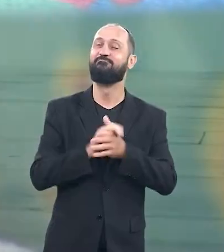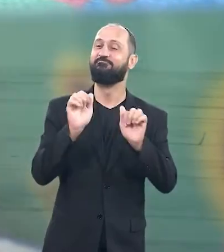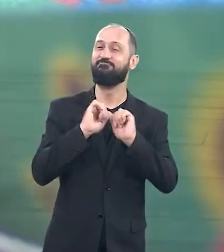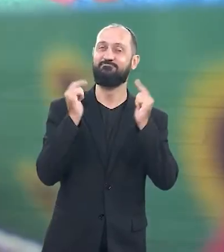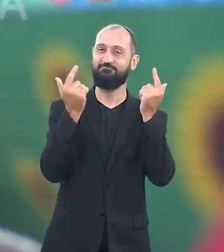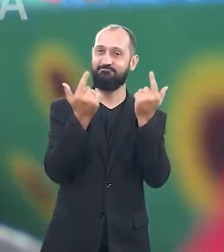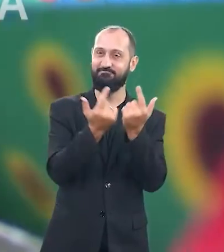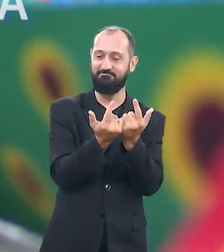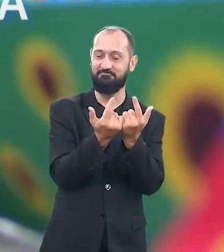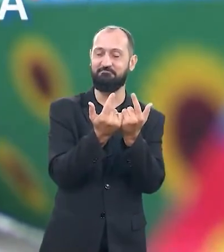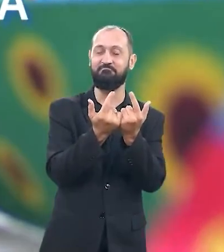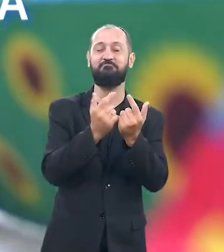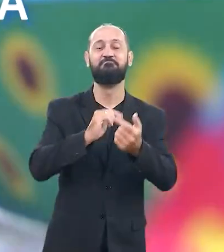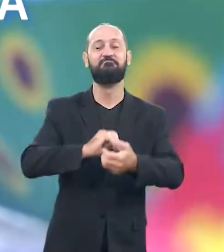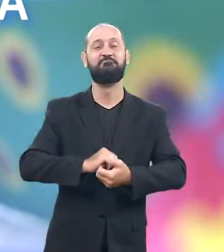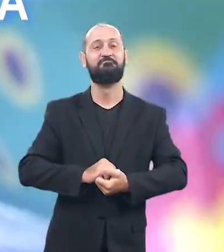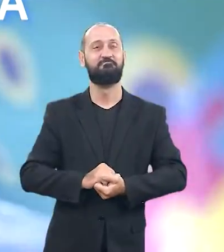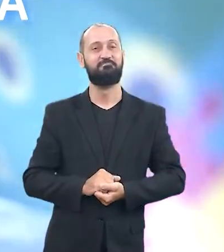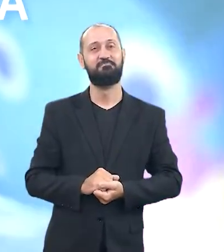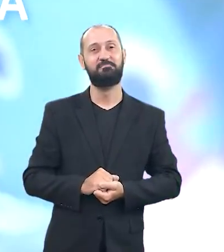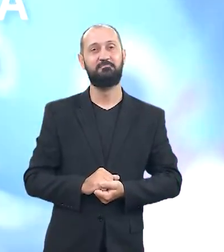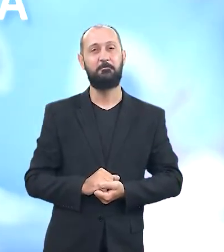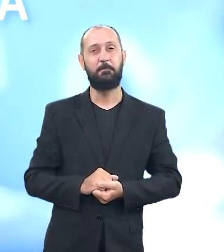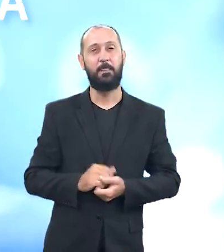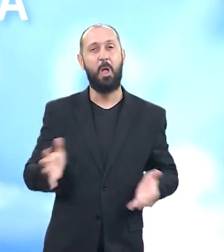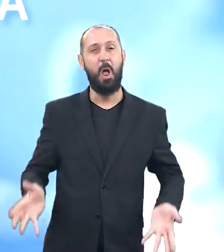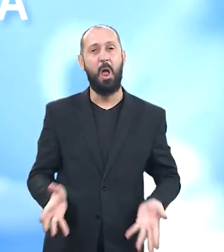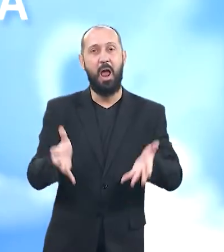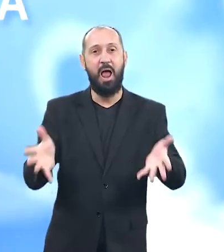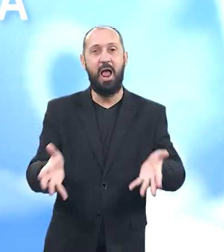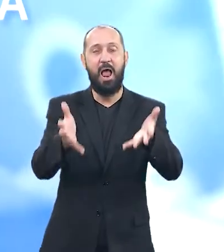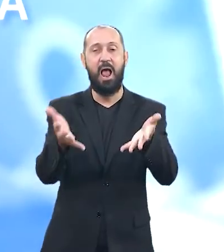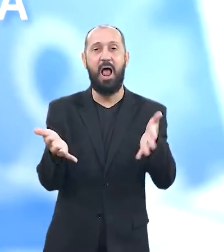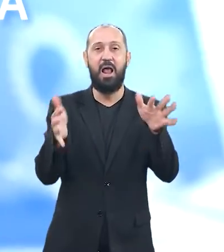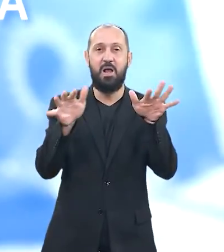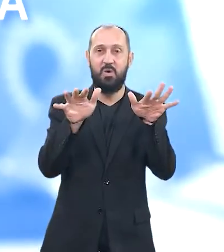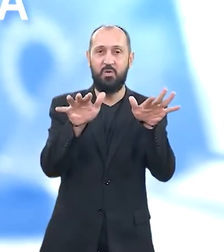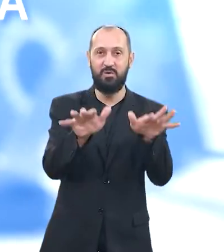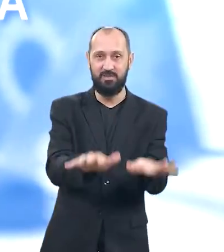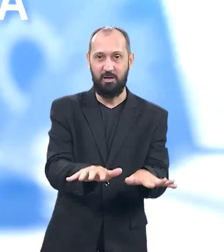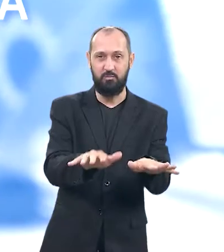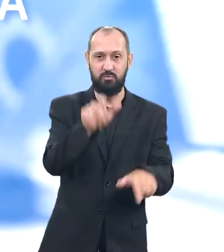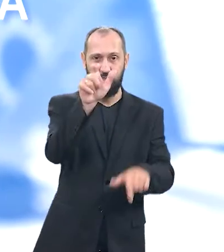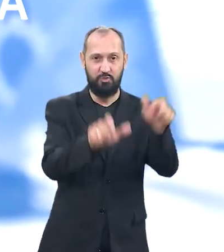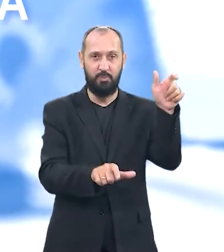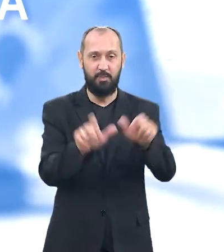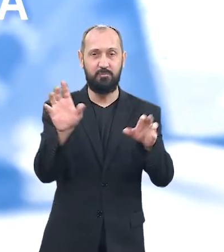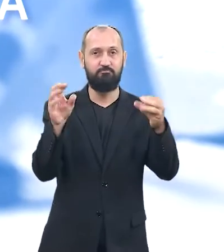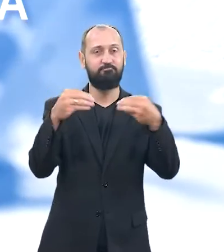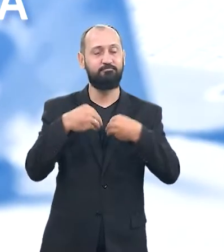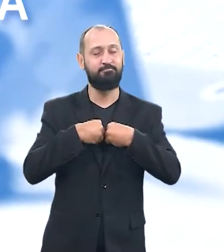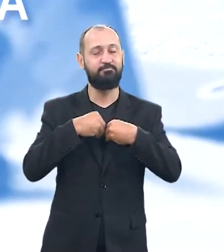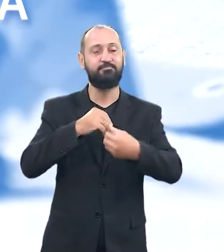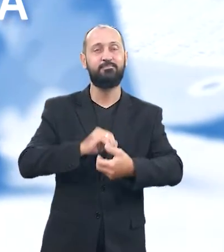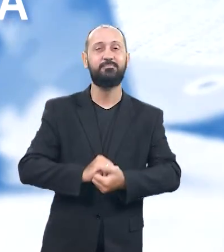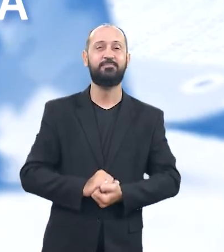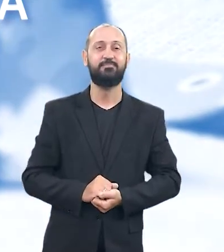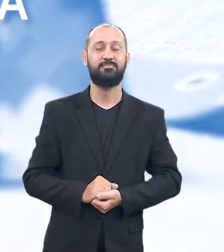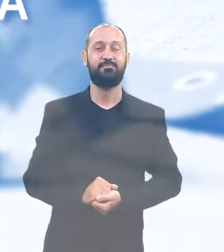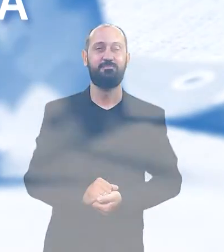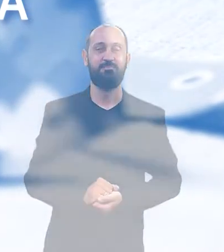todos. Assembleia Legislativa de Mato Grosso do Sul, promovendo a inclusão de pessoas com